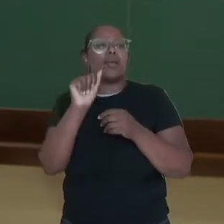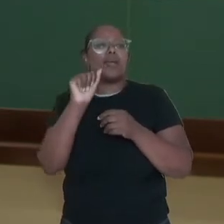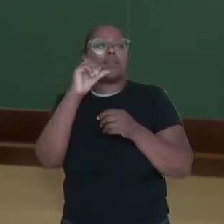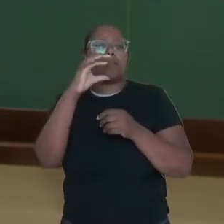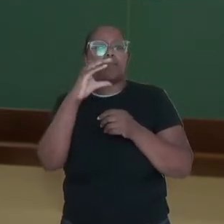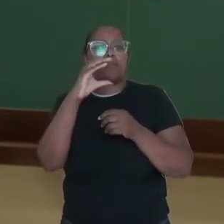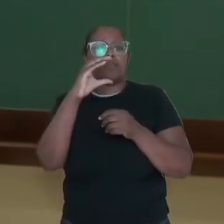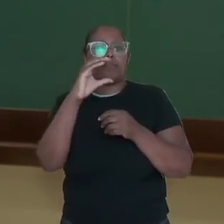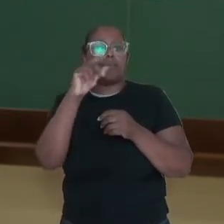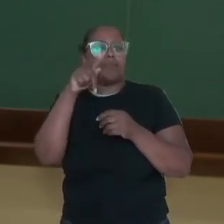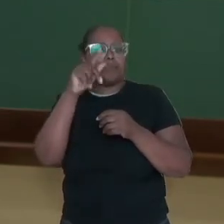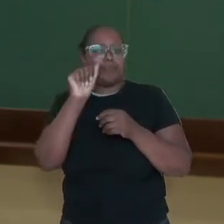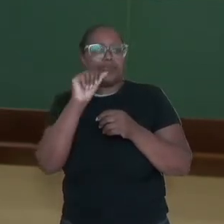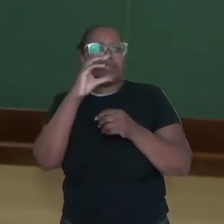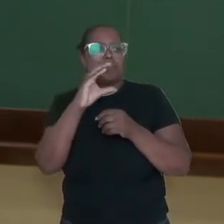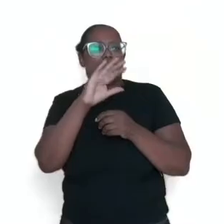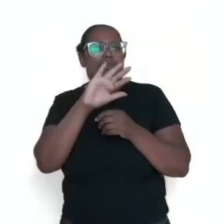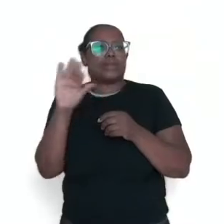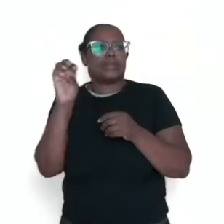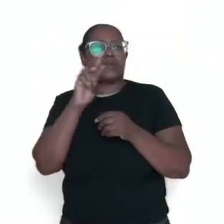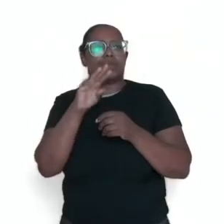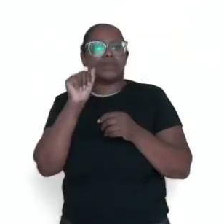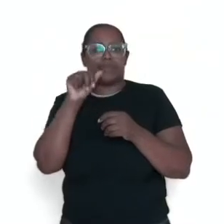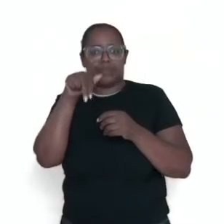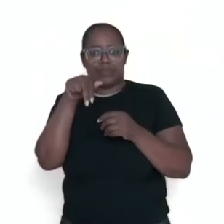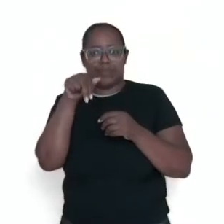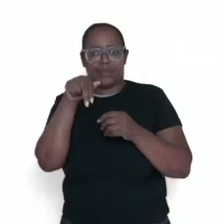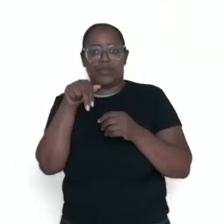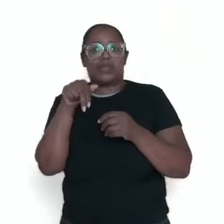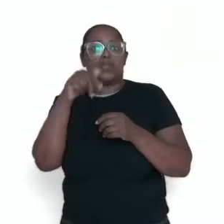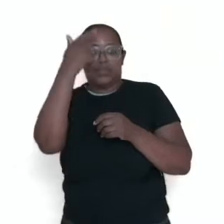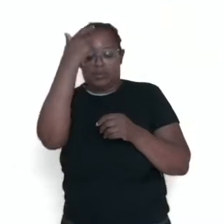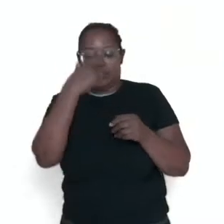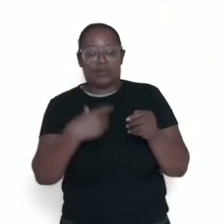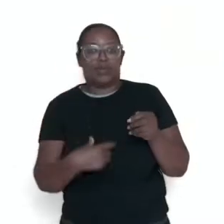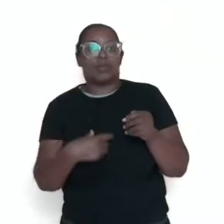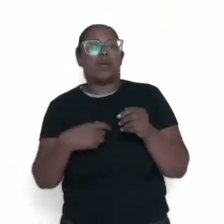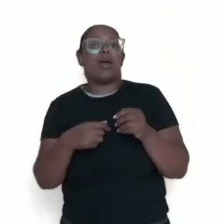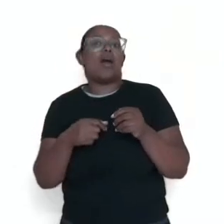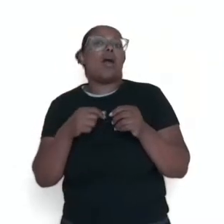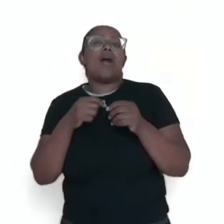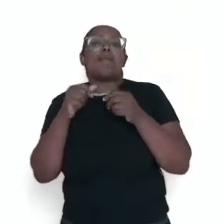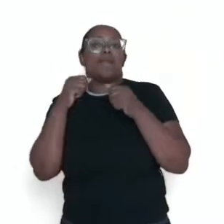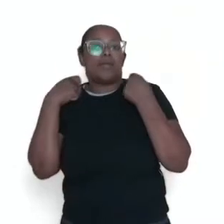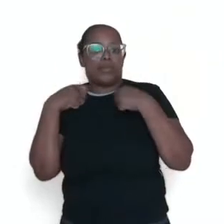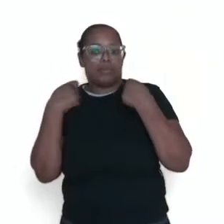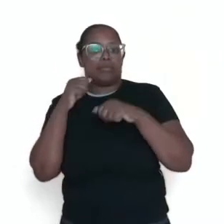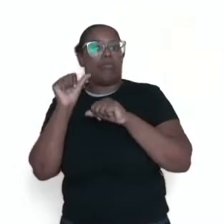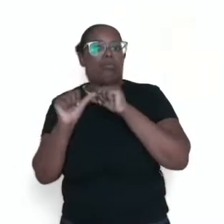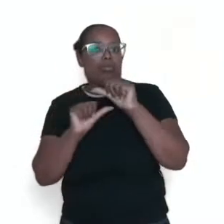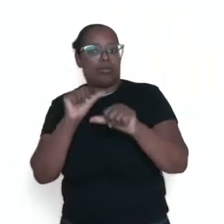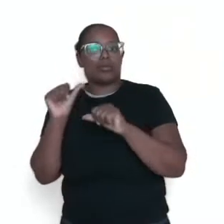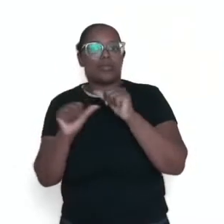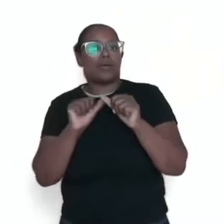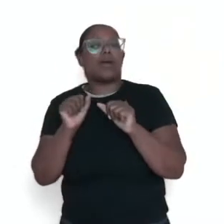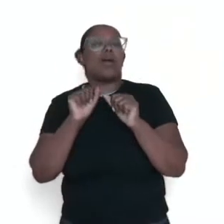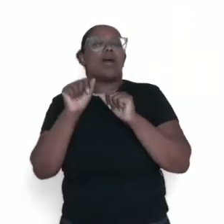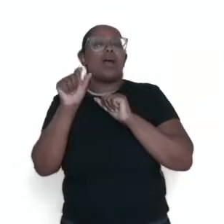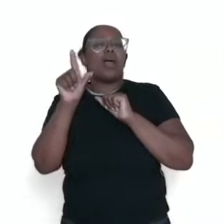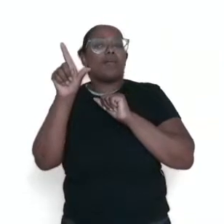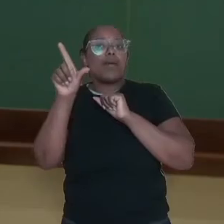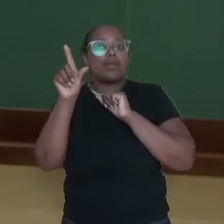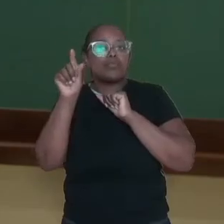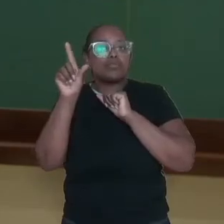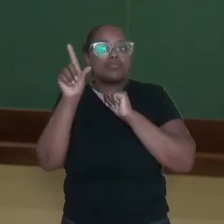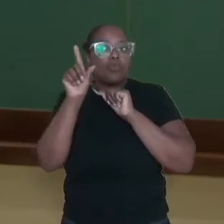Pac-Man humano. Olha só. Para essa atividade, o Pac-Man original vai ser um pouco transformado. Ele é quem persegue os